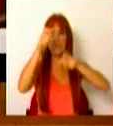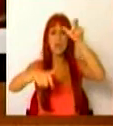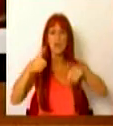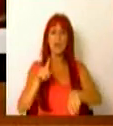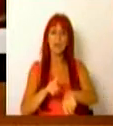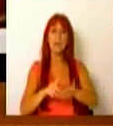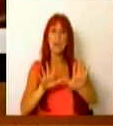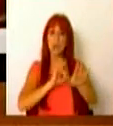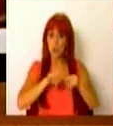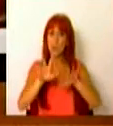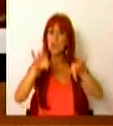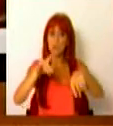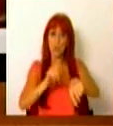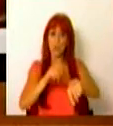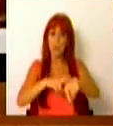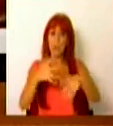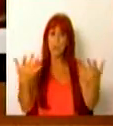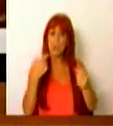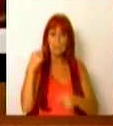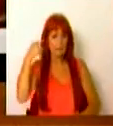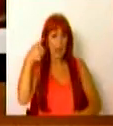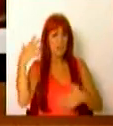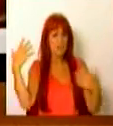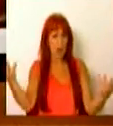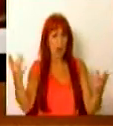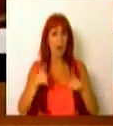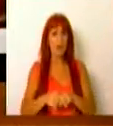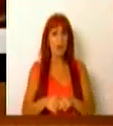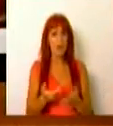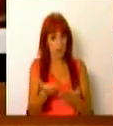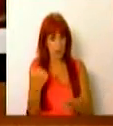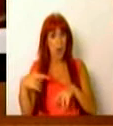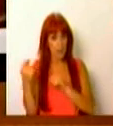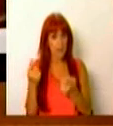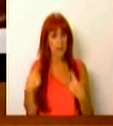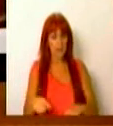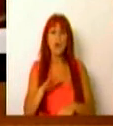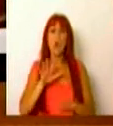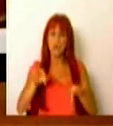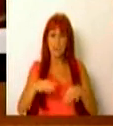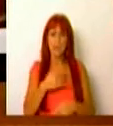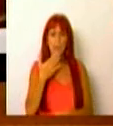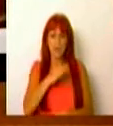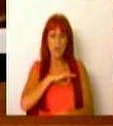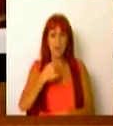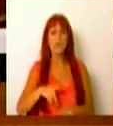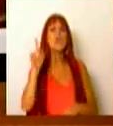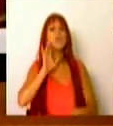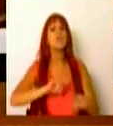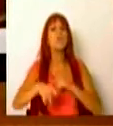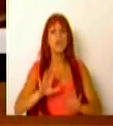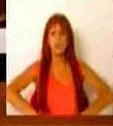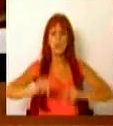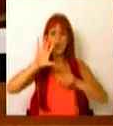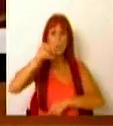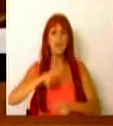Deputado, peço-lhe para concluir. O Vou tempo terminar. Que ultrapassar Vou terminar. Será retirado ao debate. Vou terminar. Obrigado, Sr. Presidente. Senhoras e Srs. Deputados, o desenvolvimento